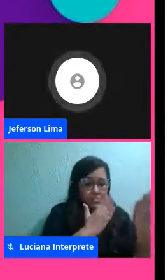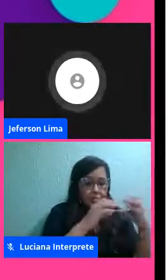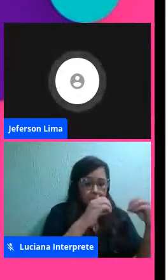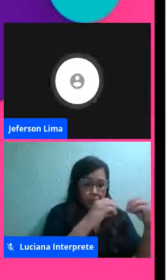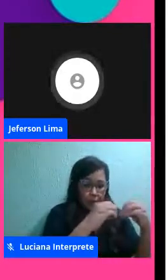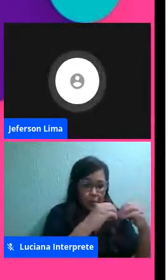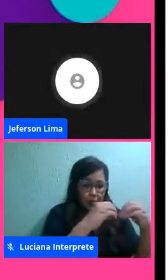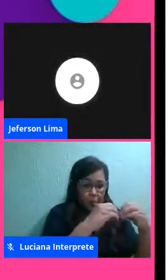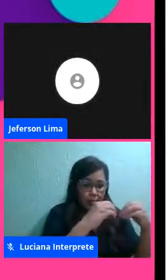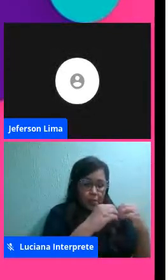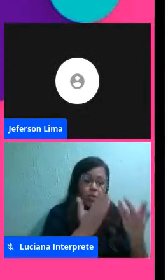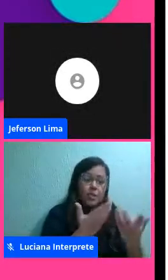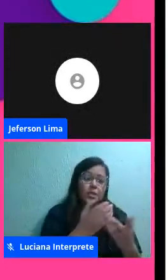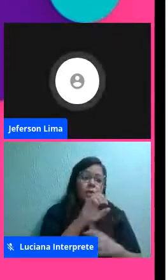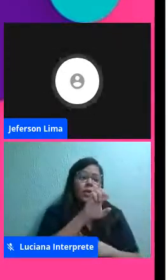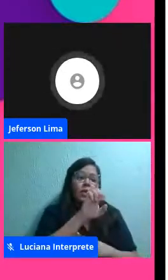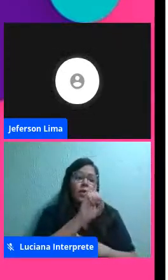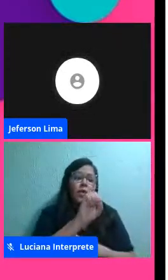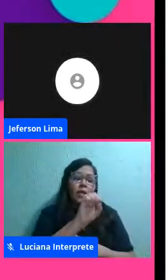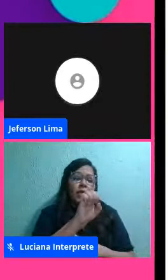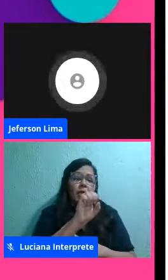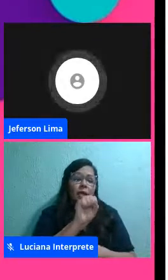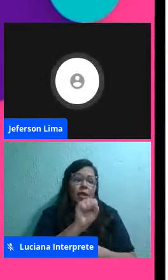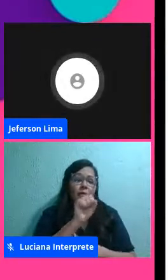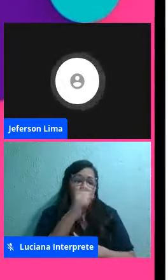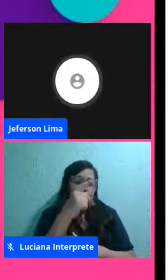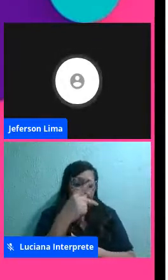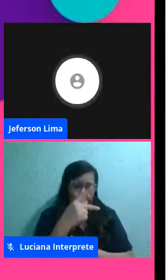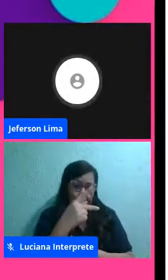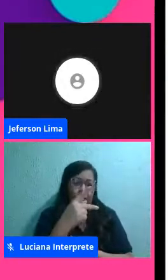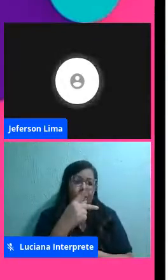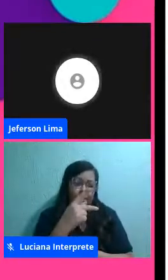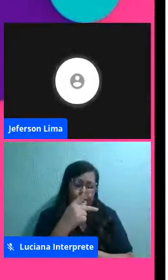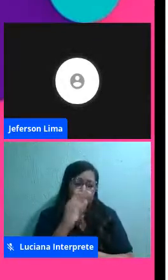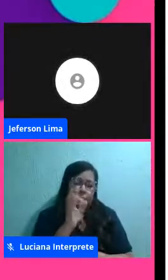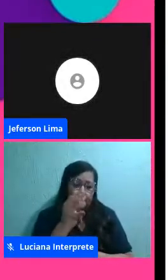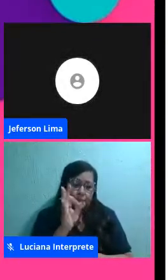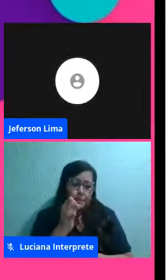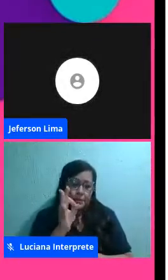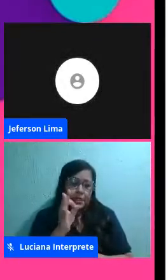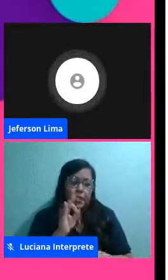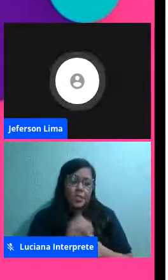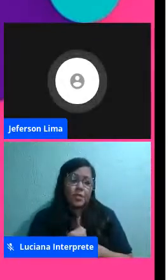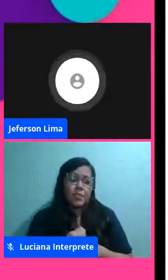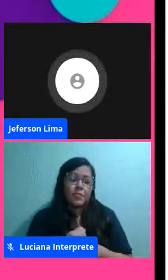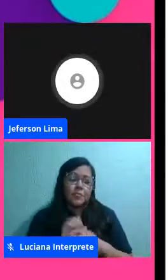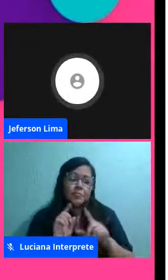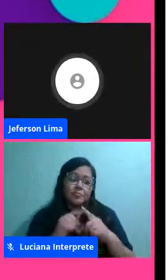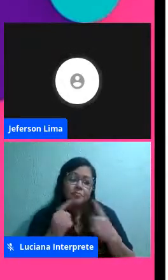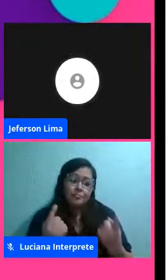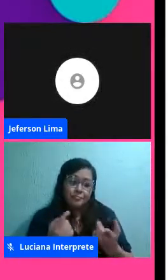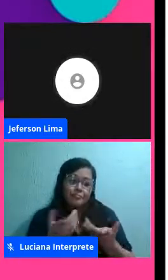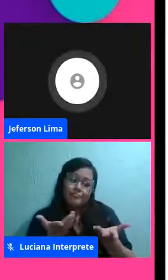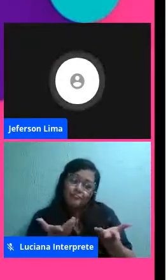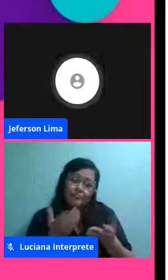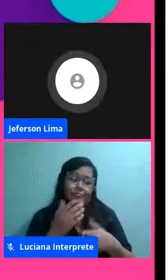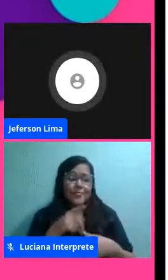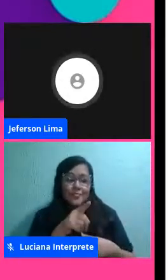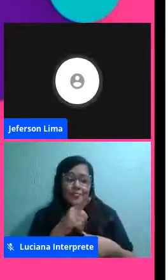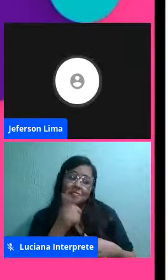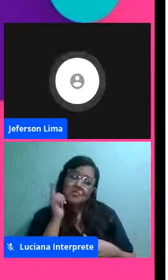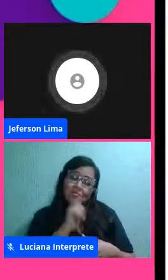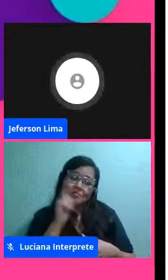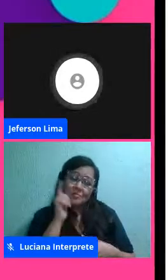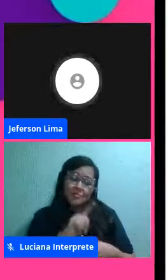e ESP. Belezinha? Espero que vocês tenham... tido esse overview aí, e bora